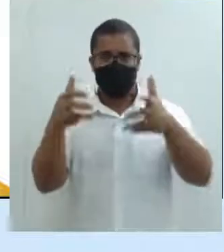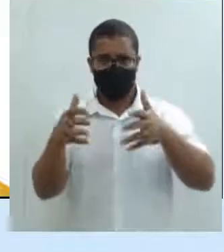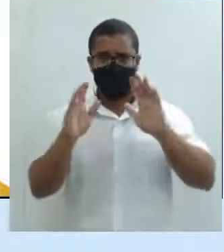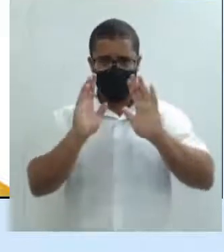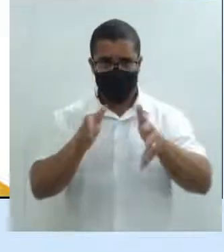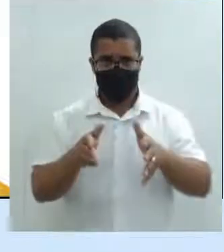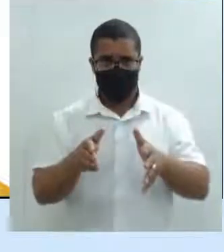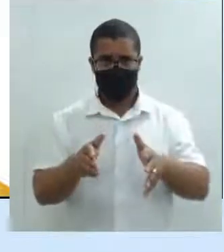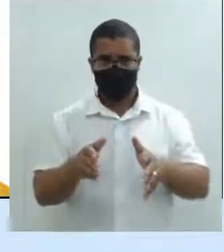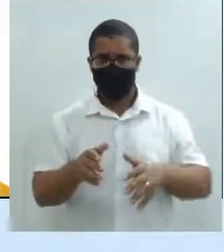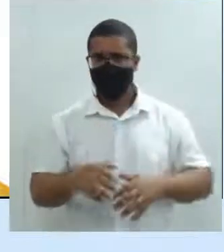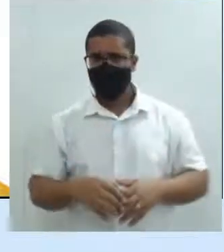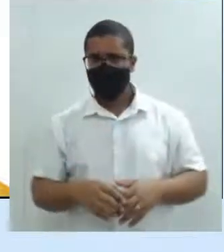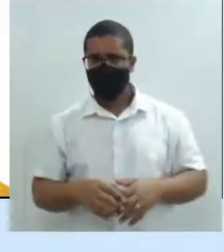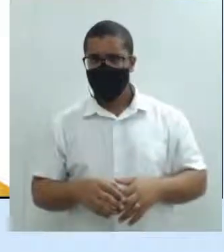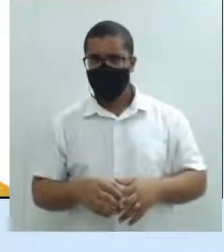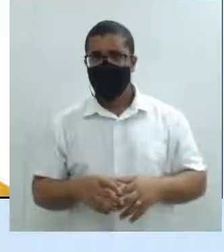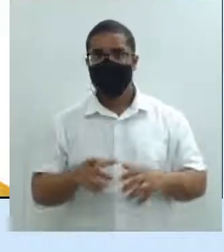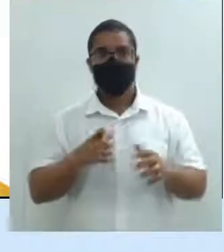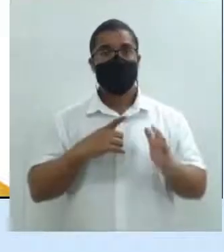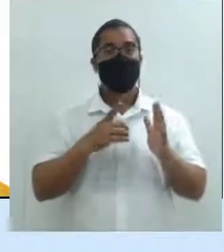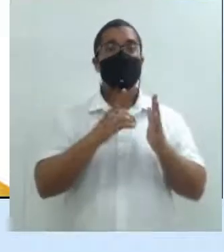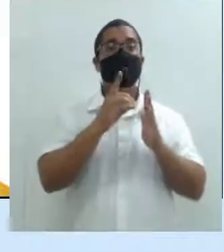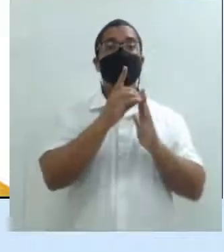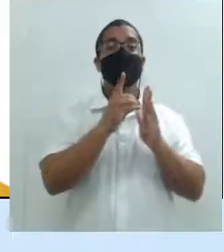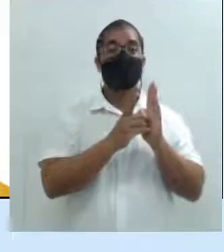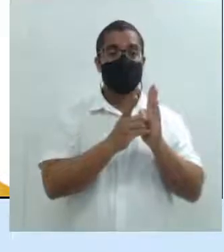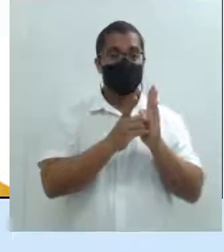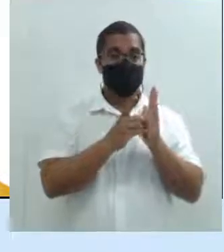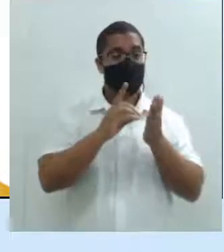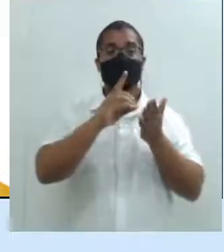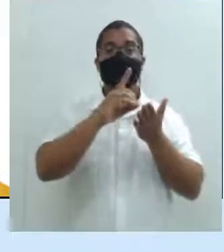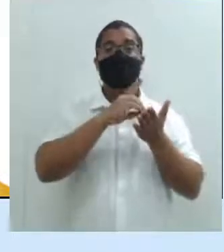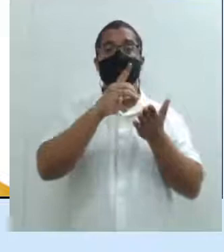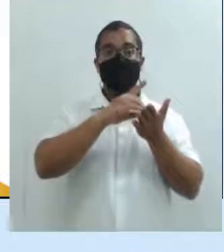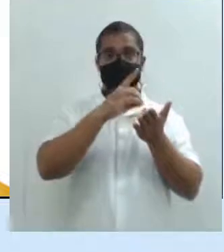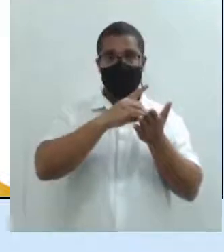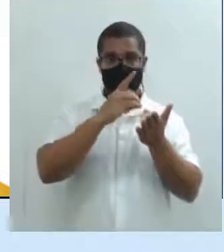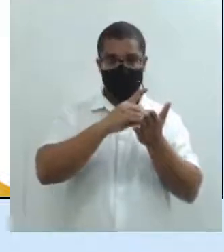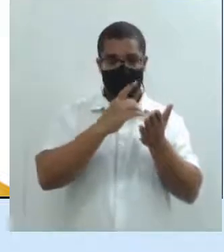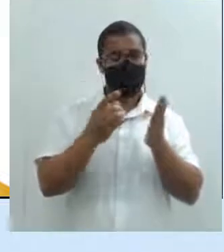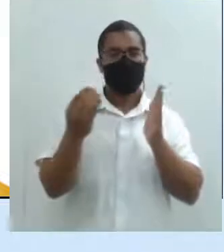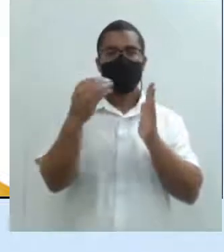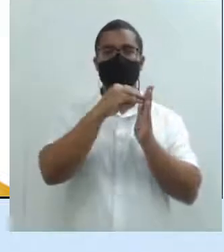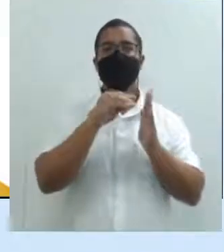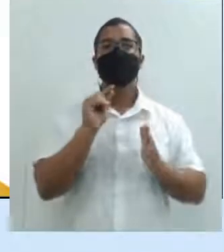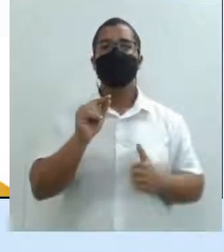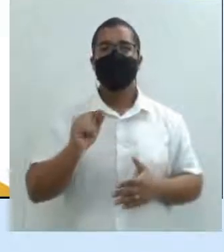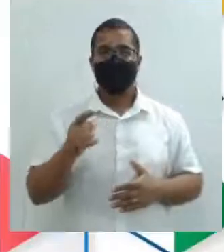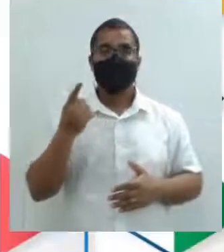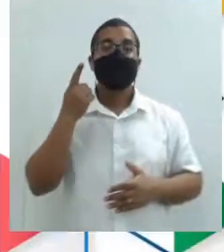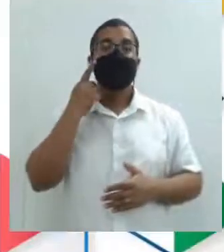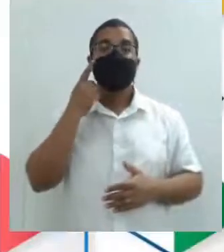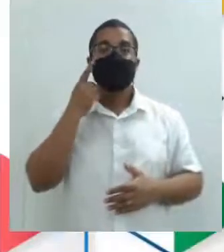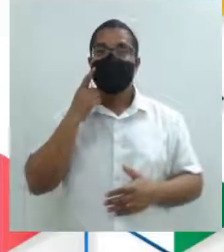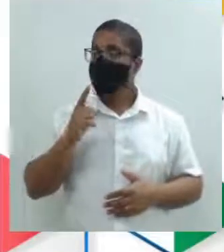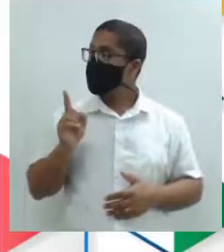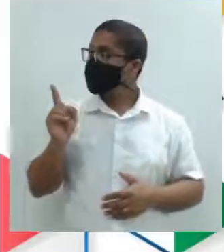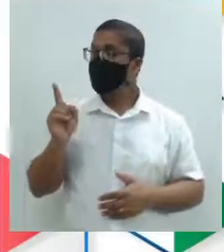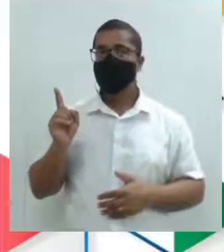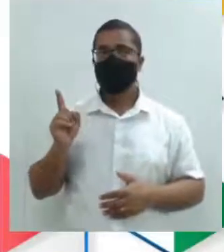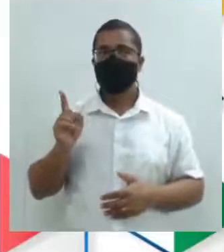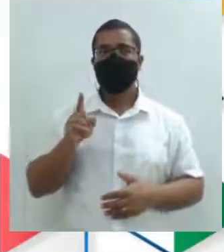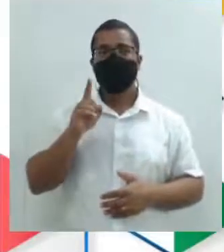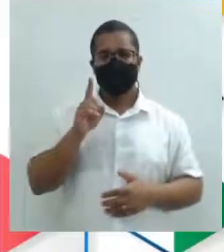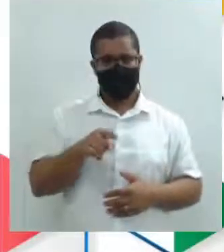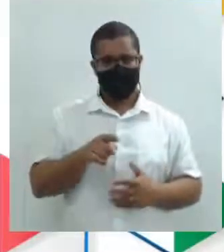ver a definição do dicionário para essa palavra que é a ambiguidade. Olha só,